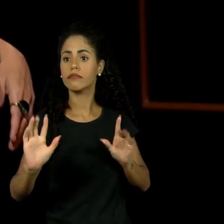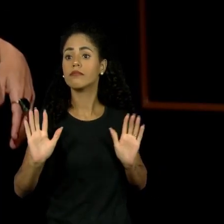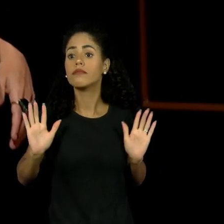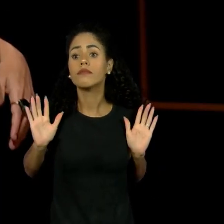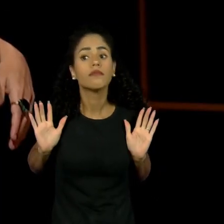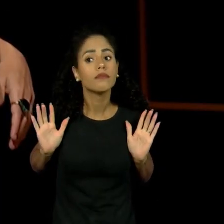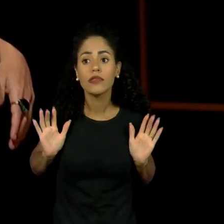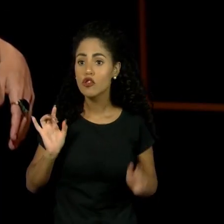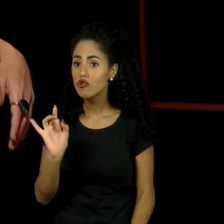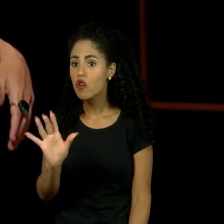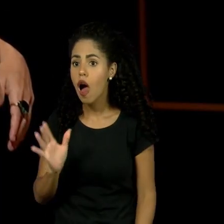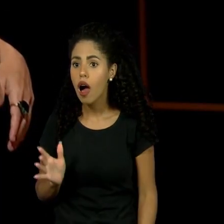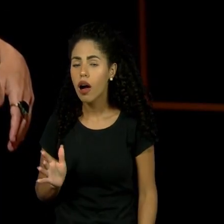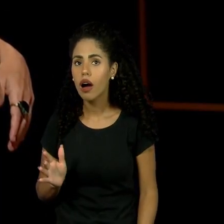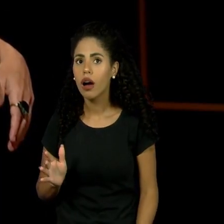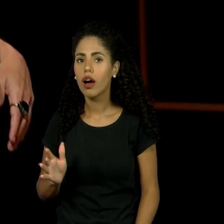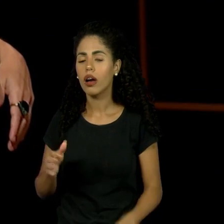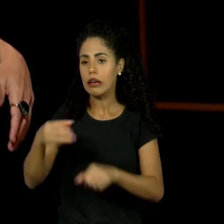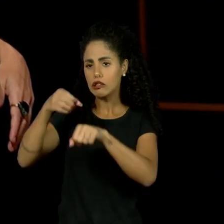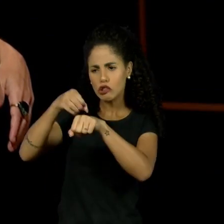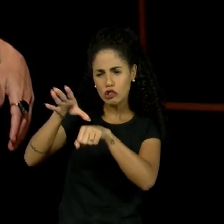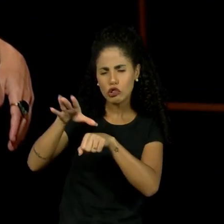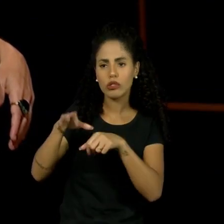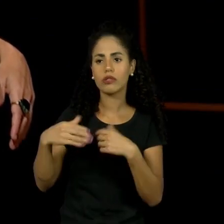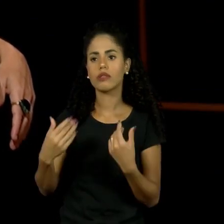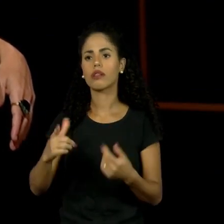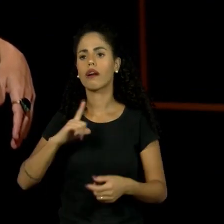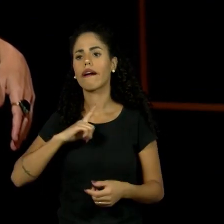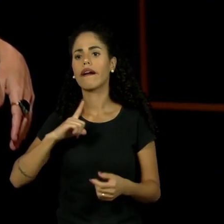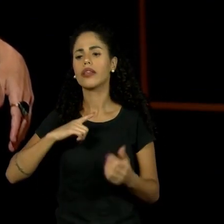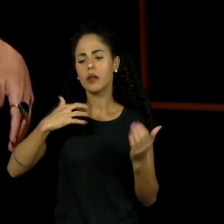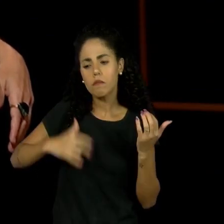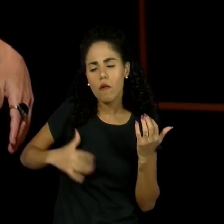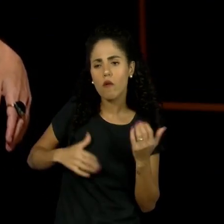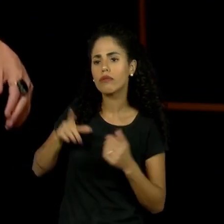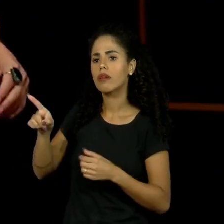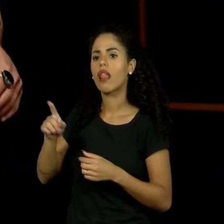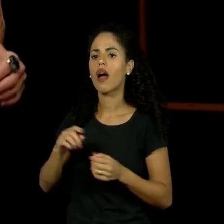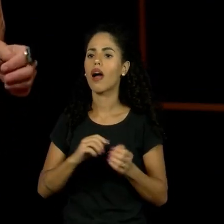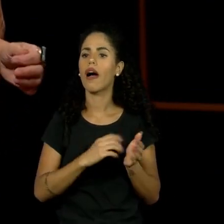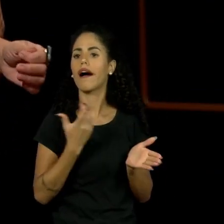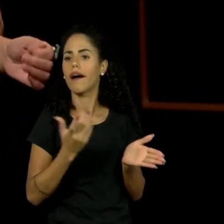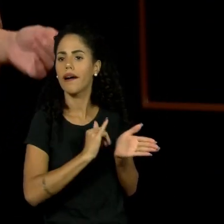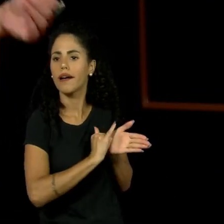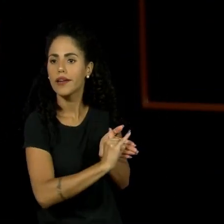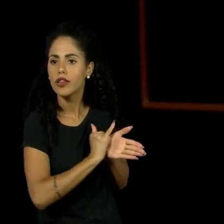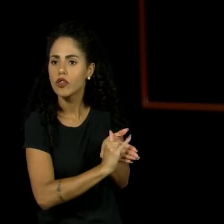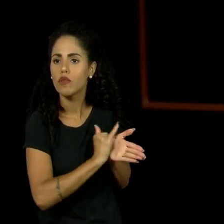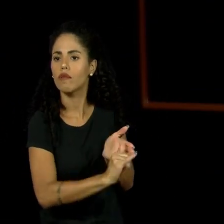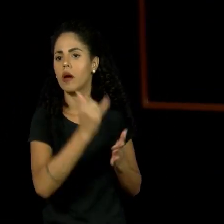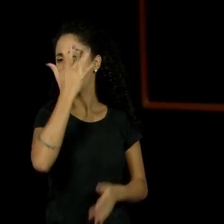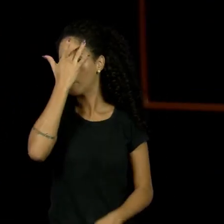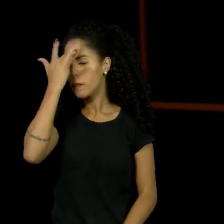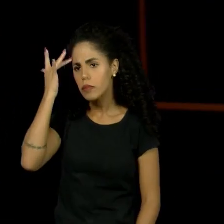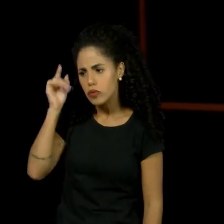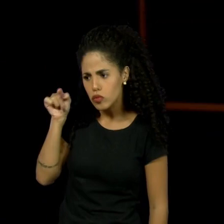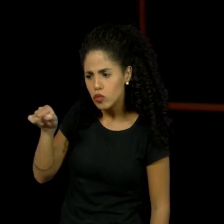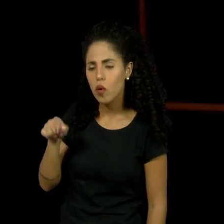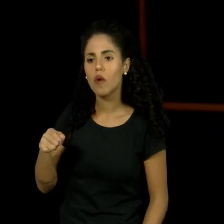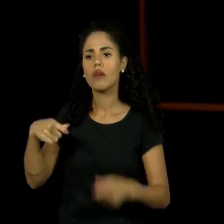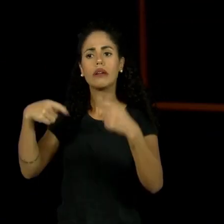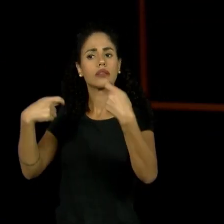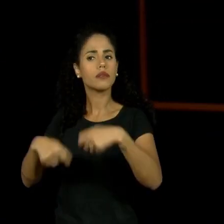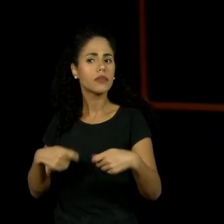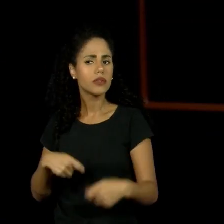e me sugeriu, tem um músico em Nova York que não tem distonia focal, mas é um cara, eu acho que você tem que reeducar